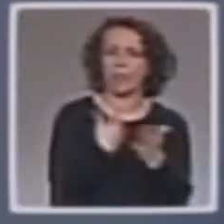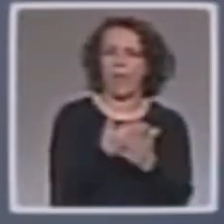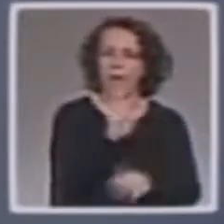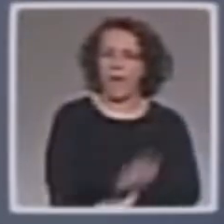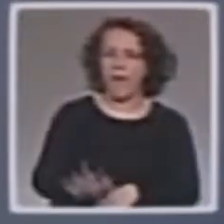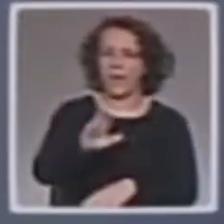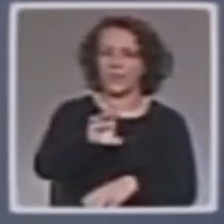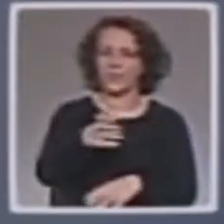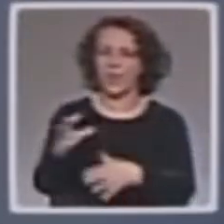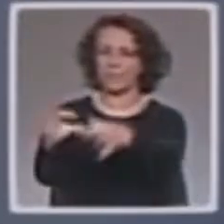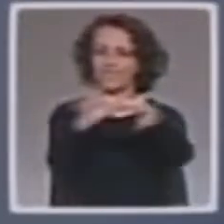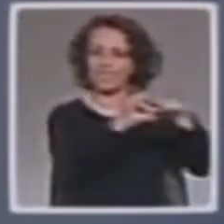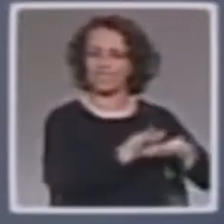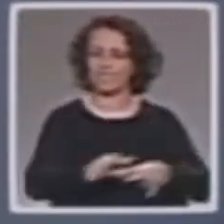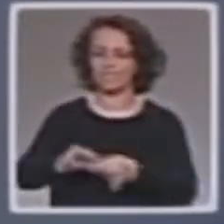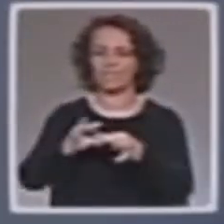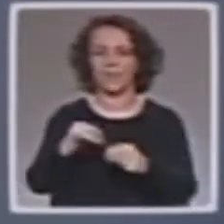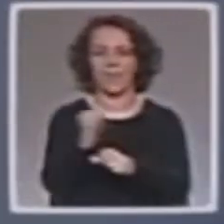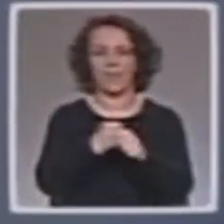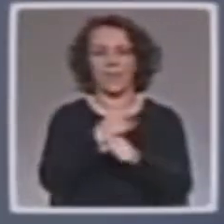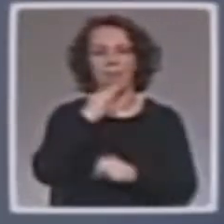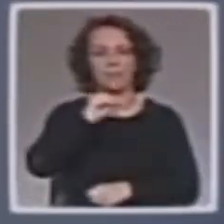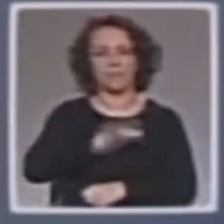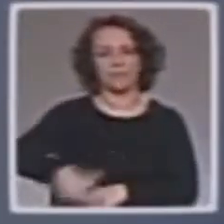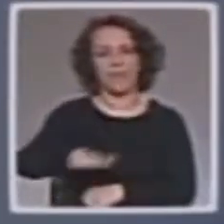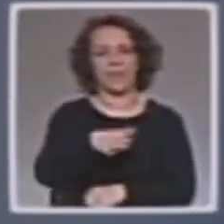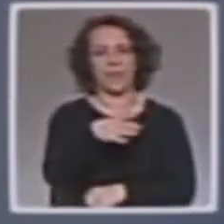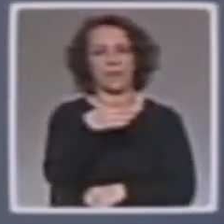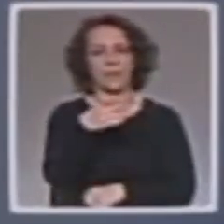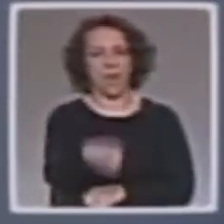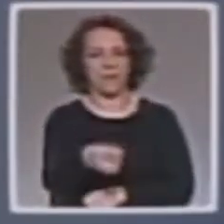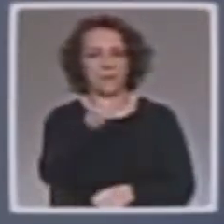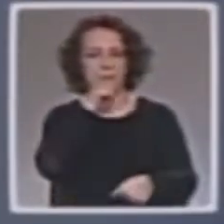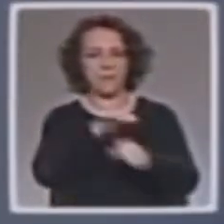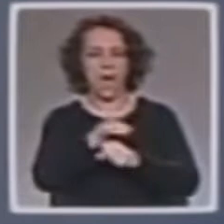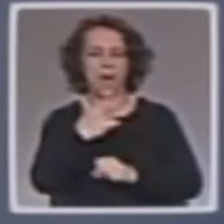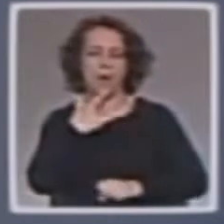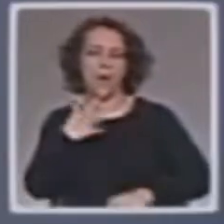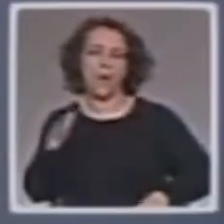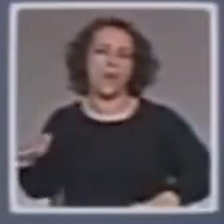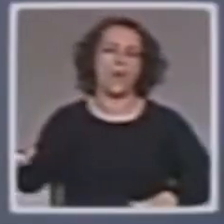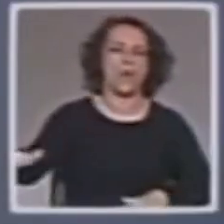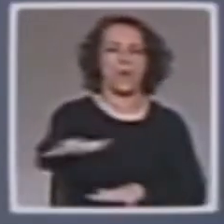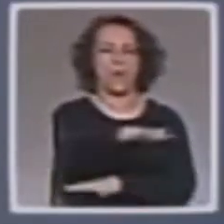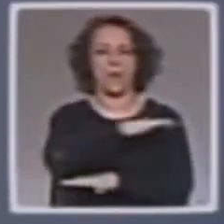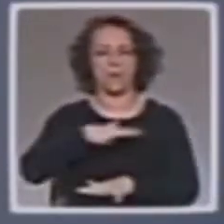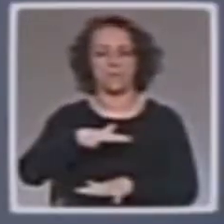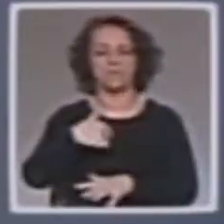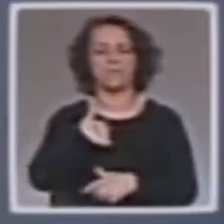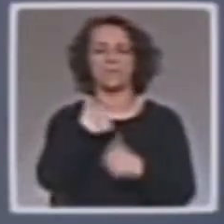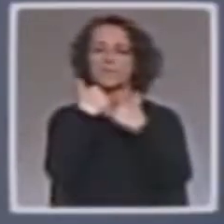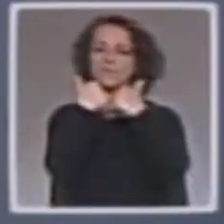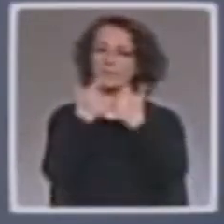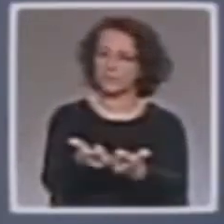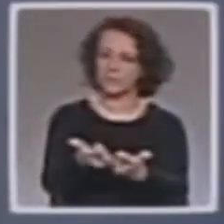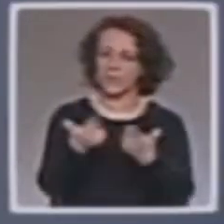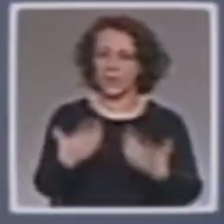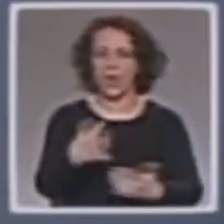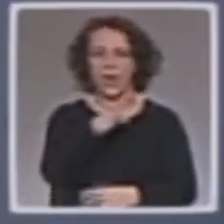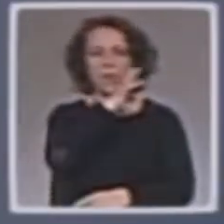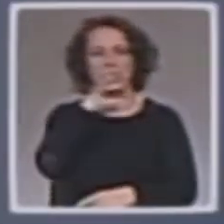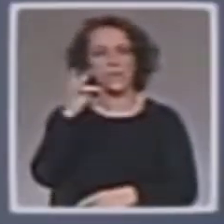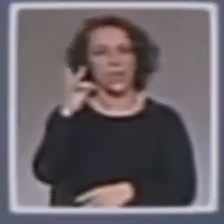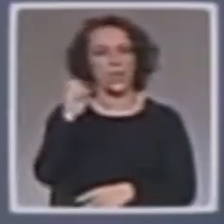região, de nove terras formada e muito mar. É-me grato confirmar, no 40º aniversário